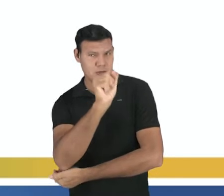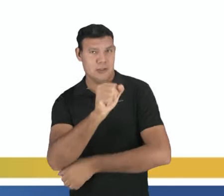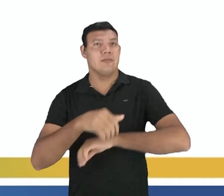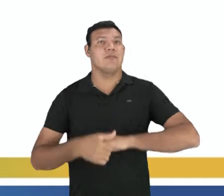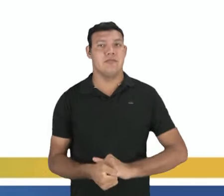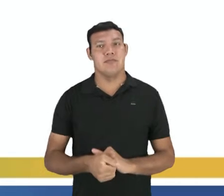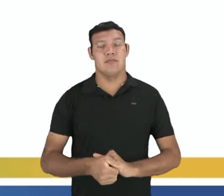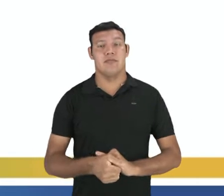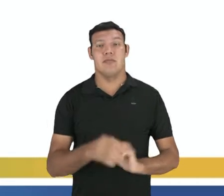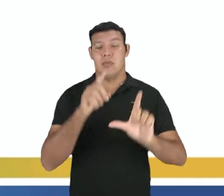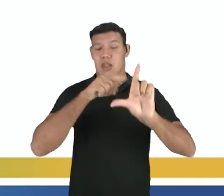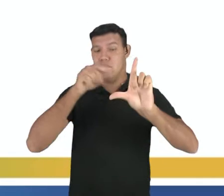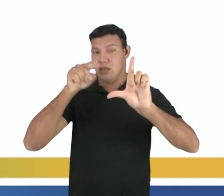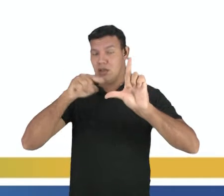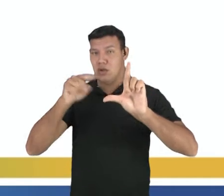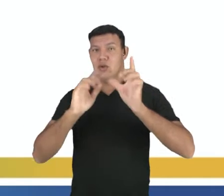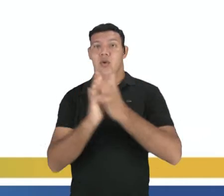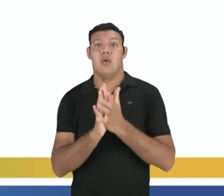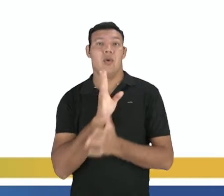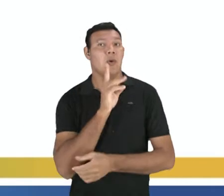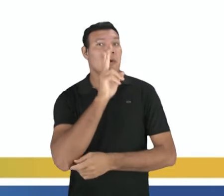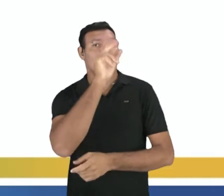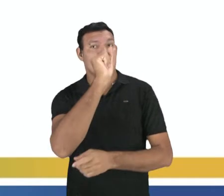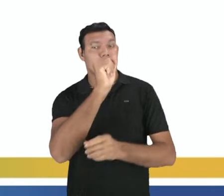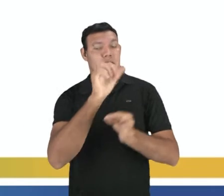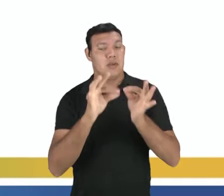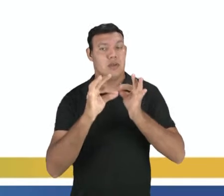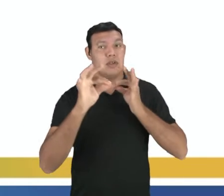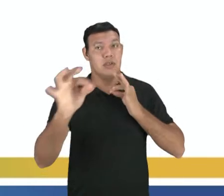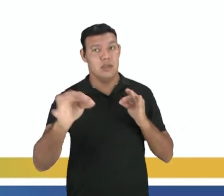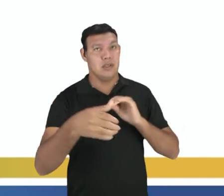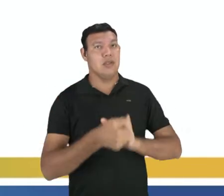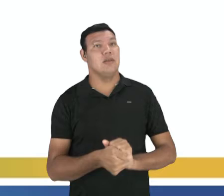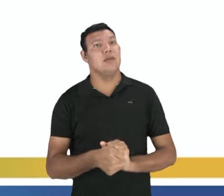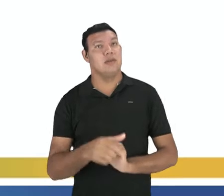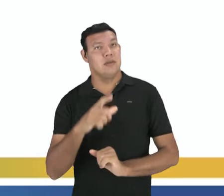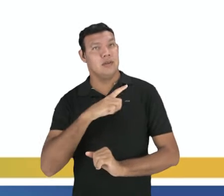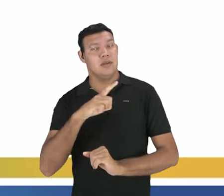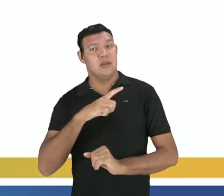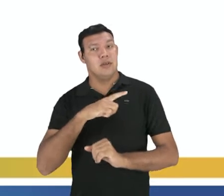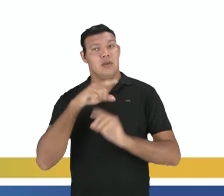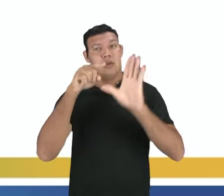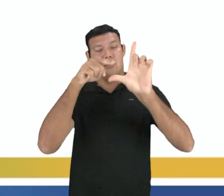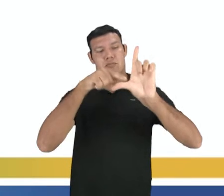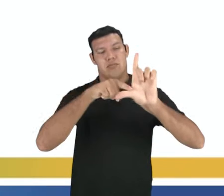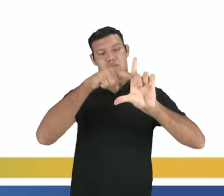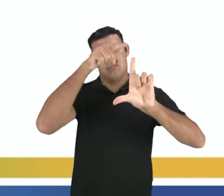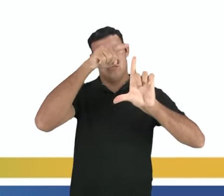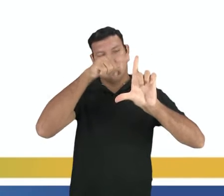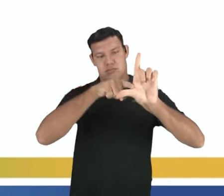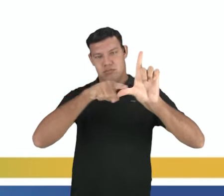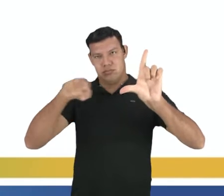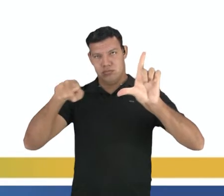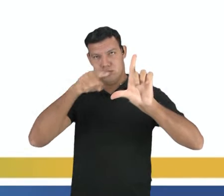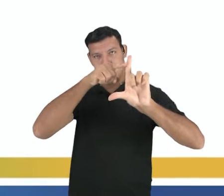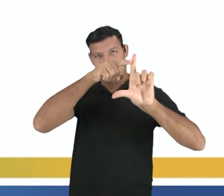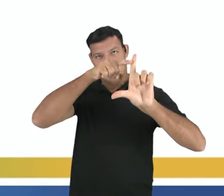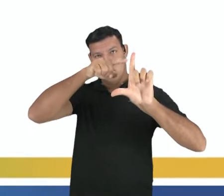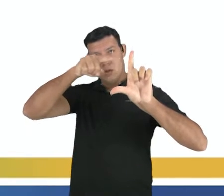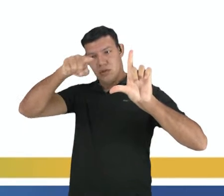de força pois distância e você vai ter uma reta dessa forma né constante né uma reta paralela